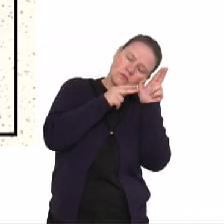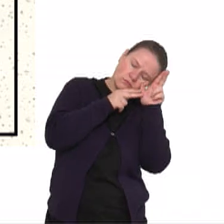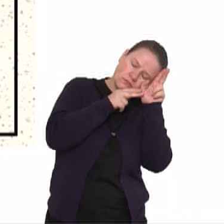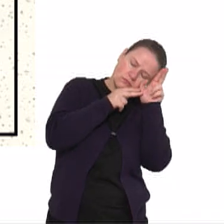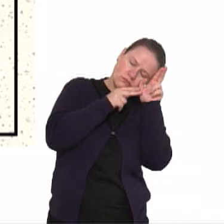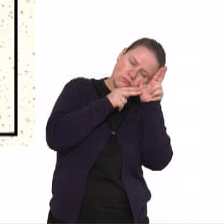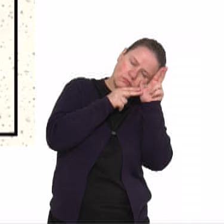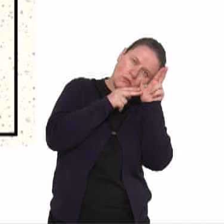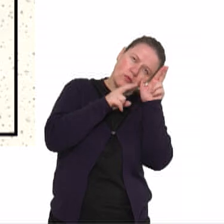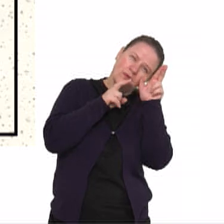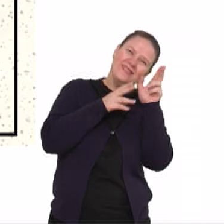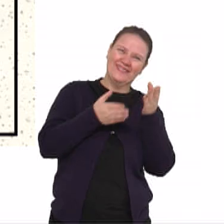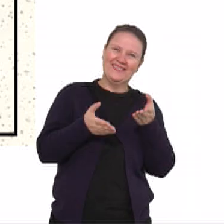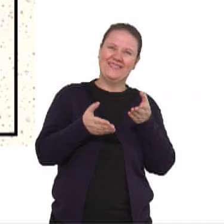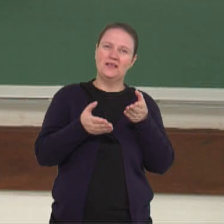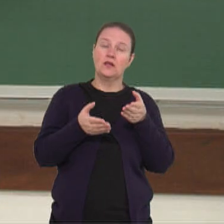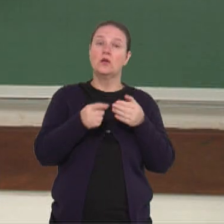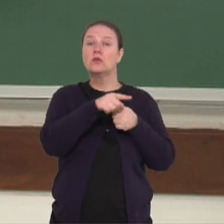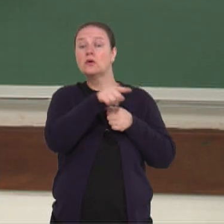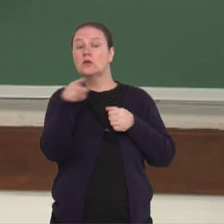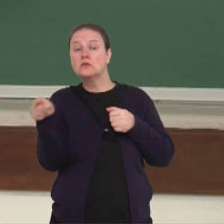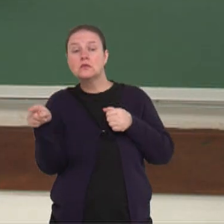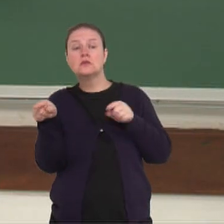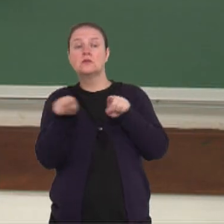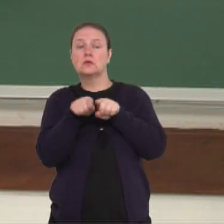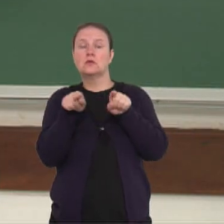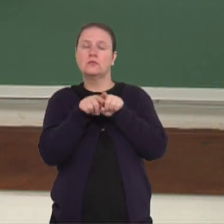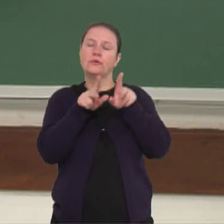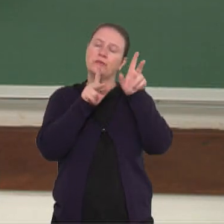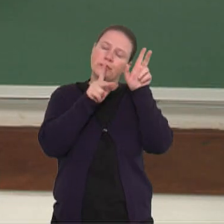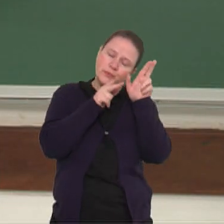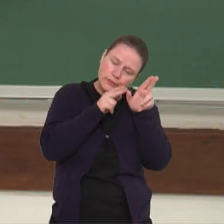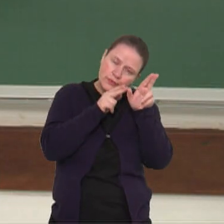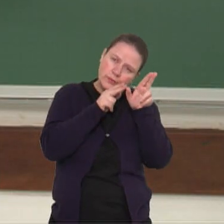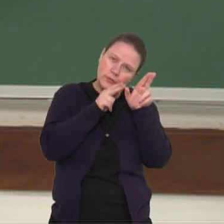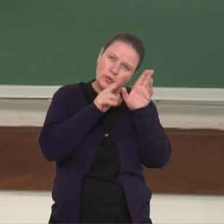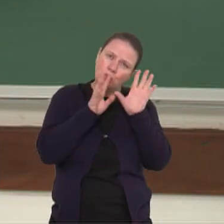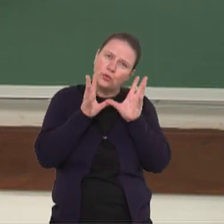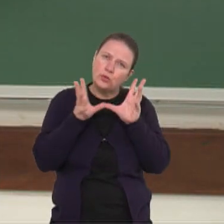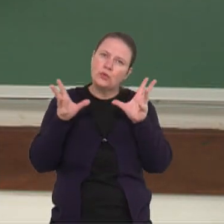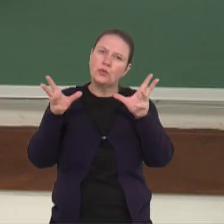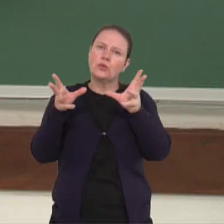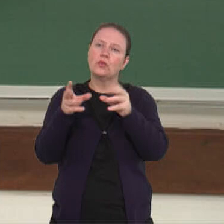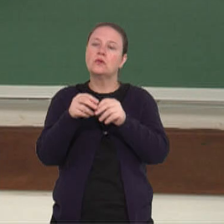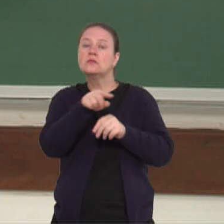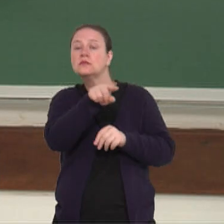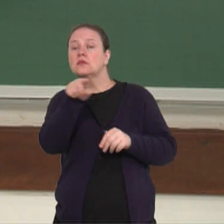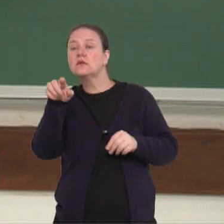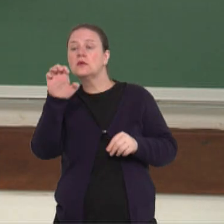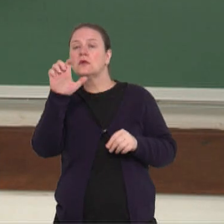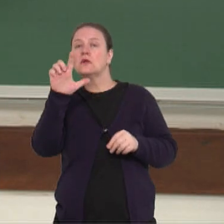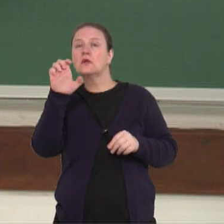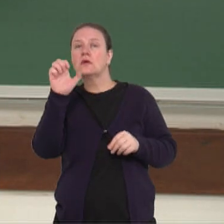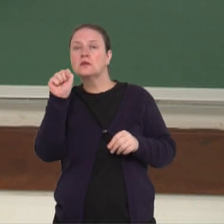dormindo, you were sleeping, vocês estavam dormindo, they were sleeping, eles estavam dormindo.